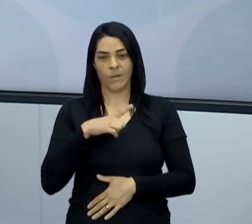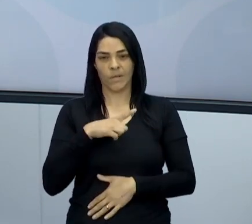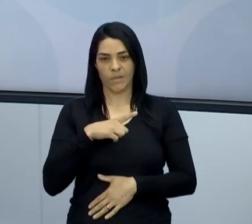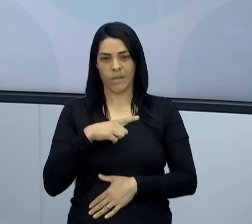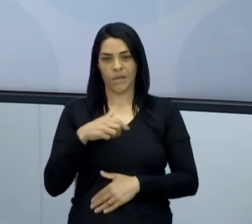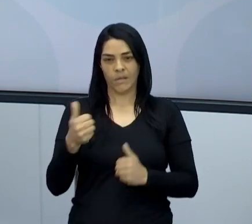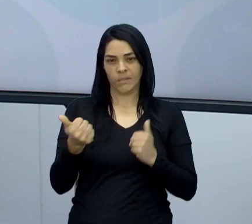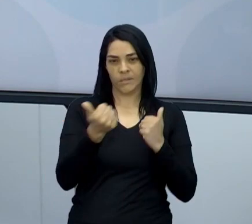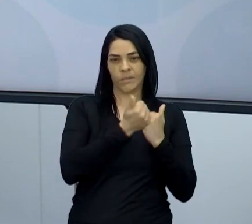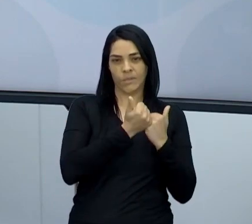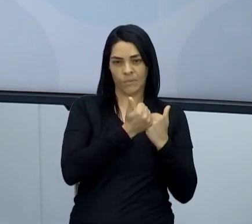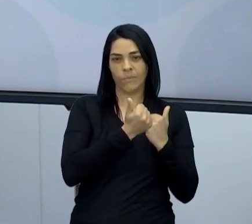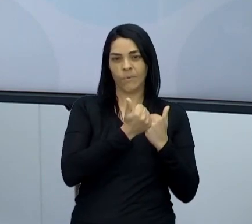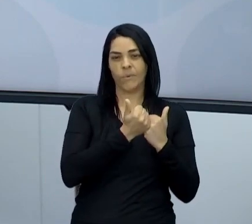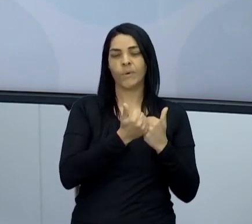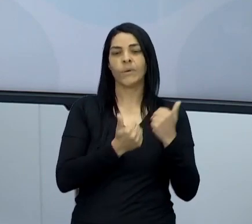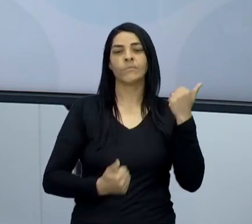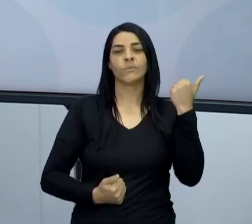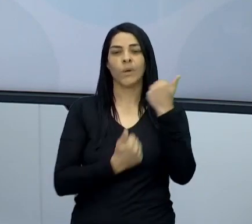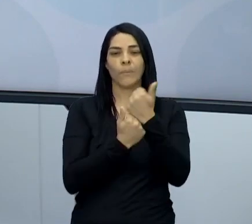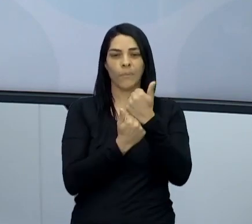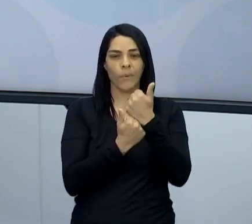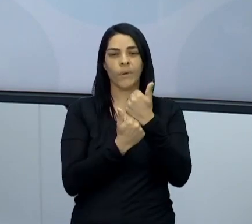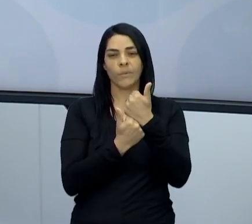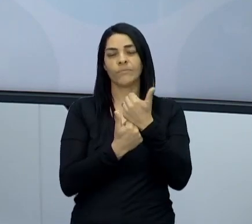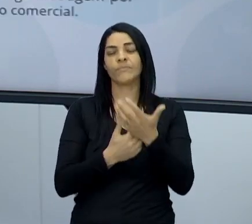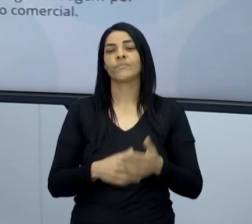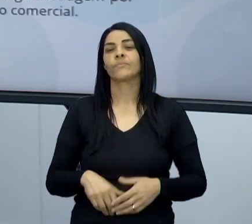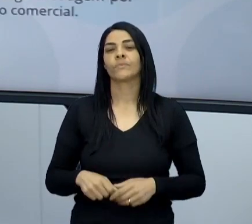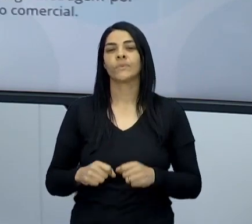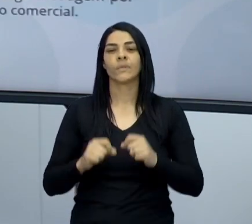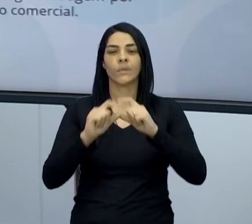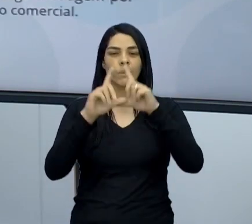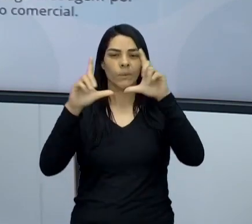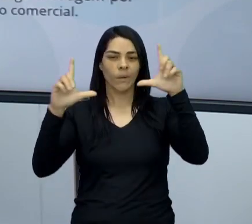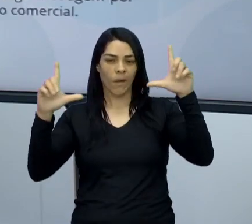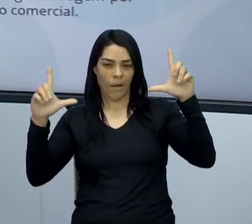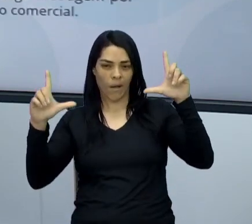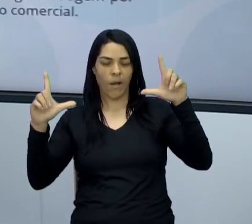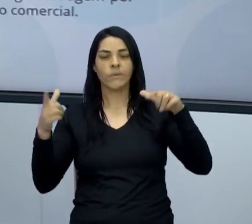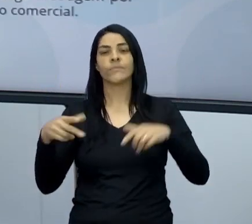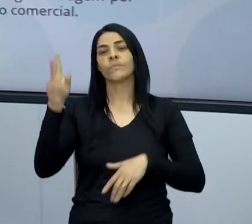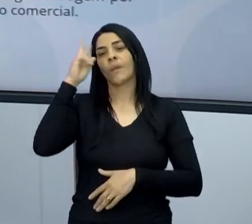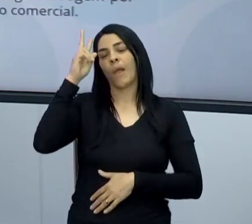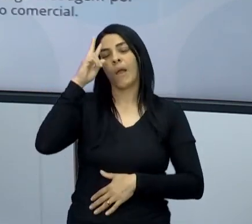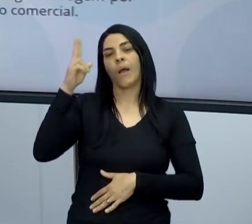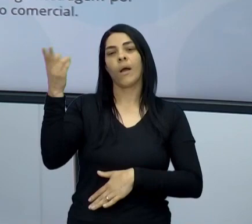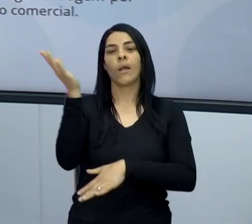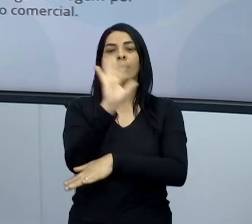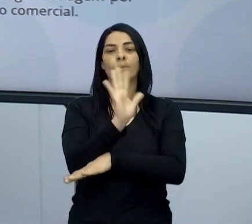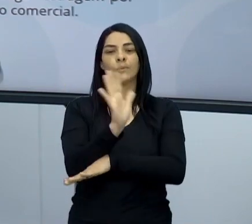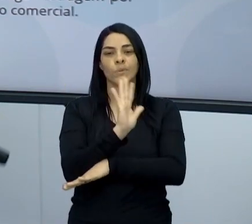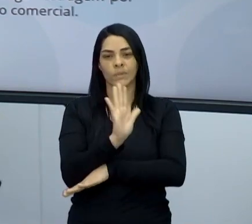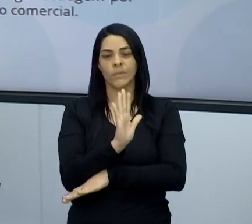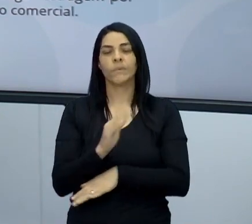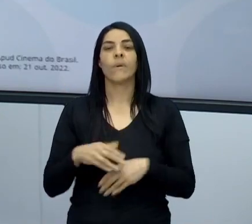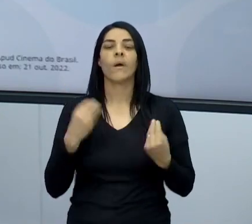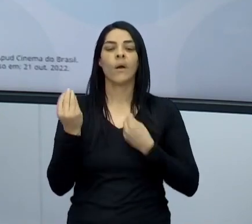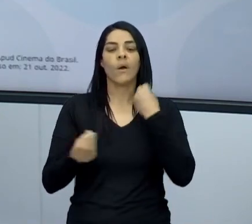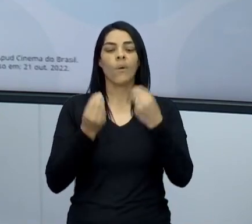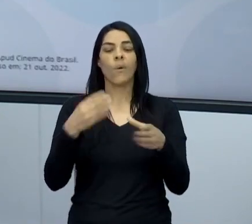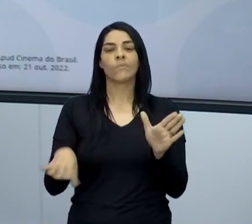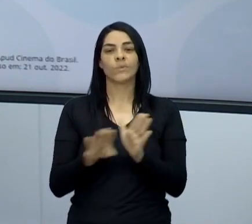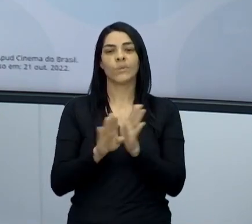nós fizemos o quê? Vai ser o mesmo PowerPoint, o mesmo slide. Olha só, história do cinema. Eu falei sobre como o cinema chegou no